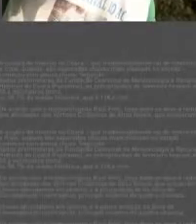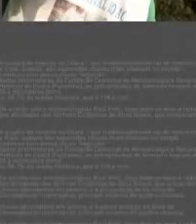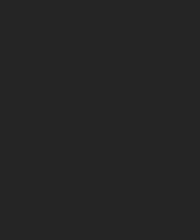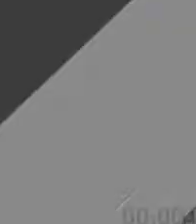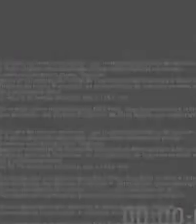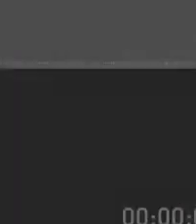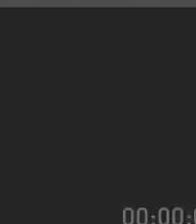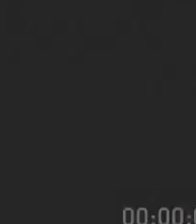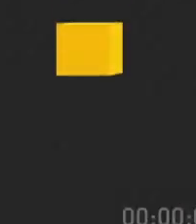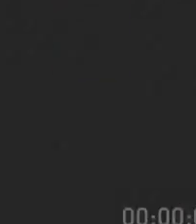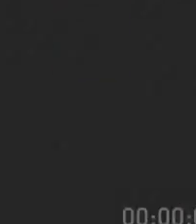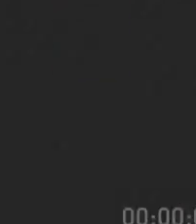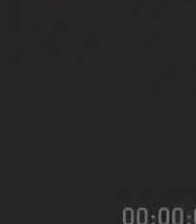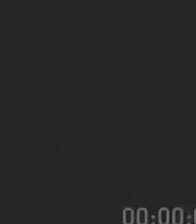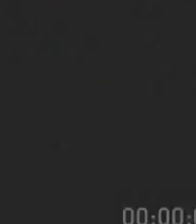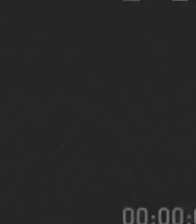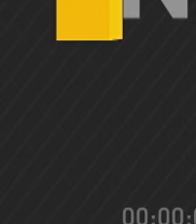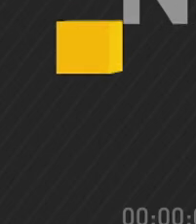ae